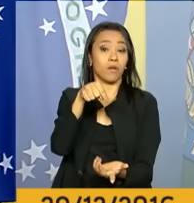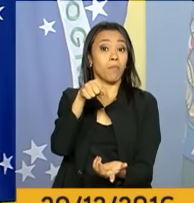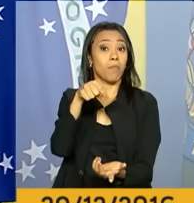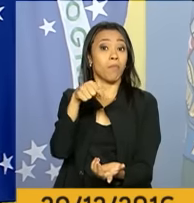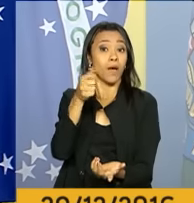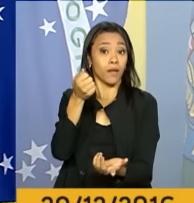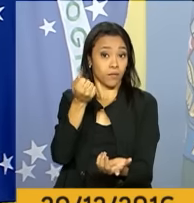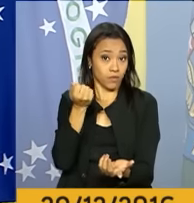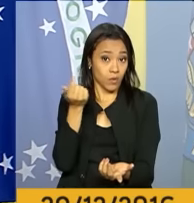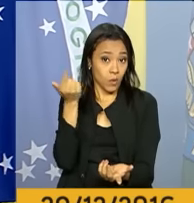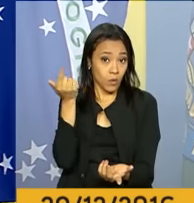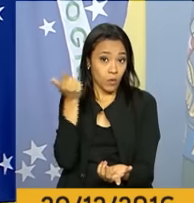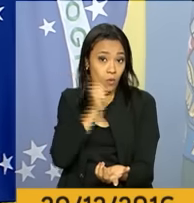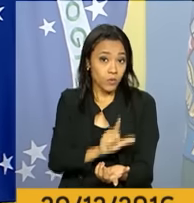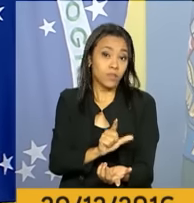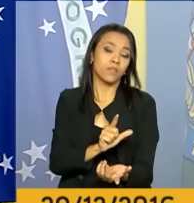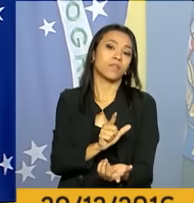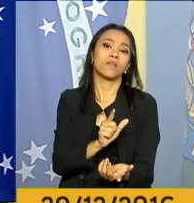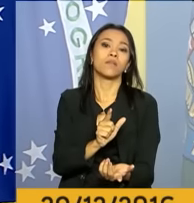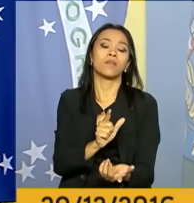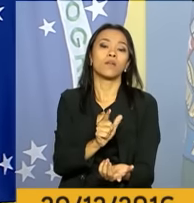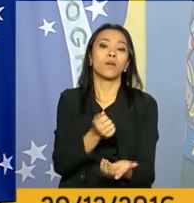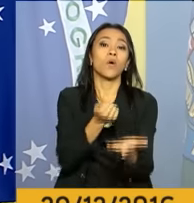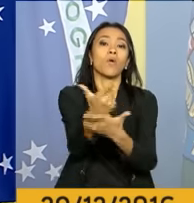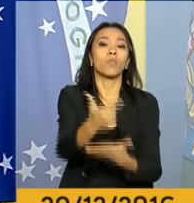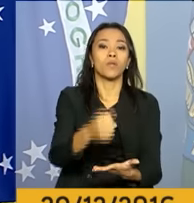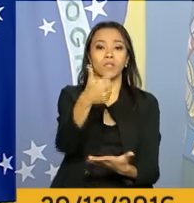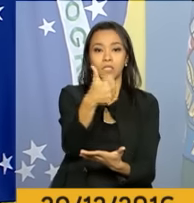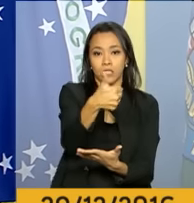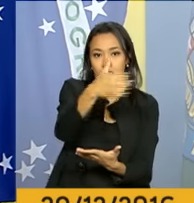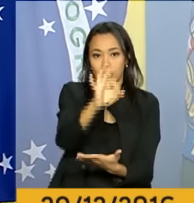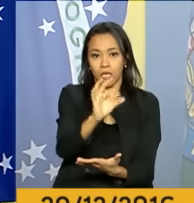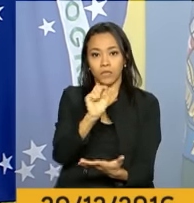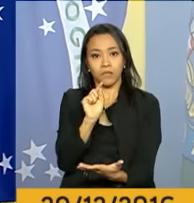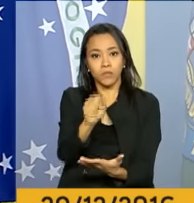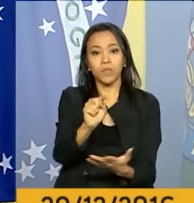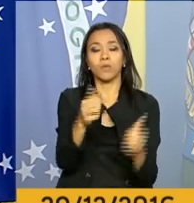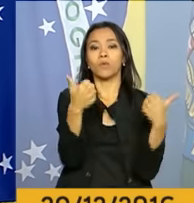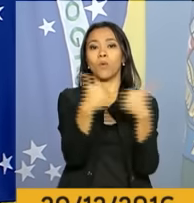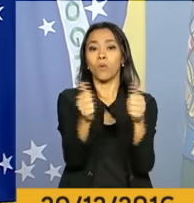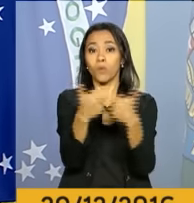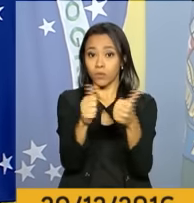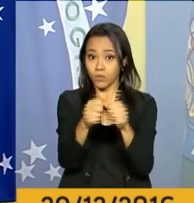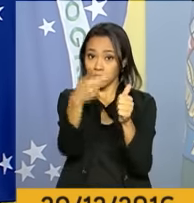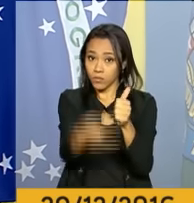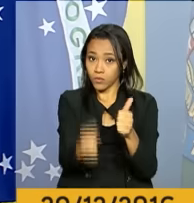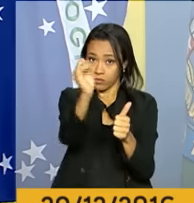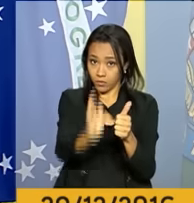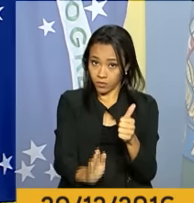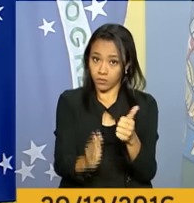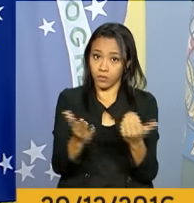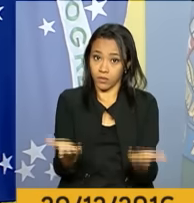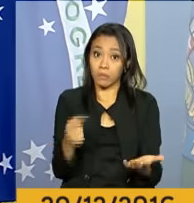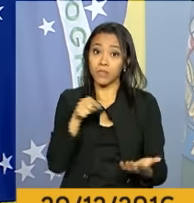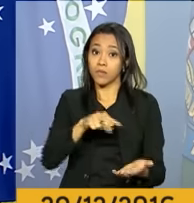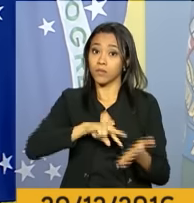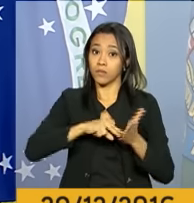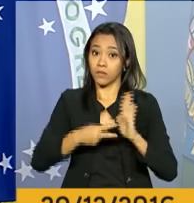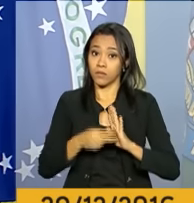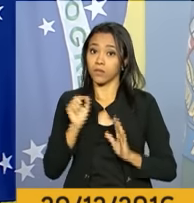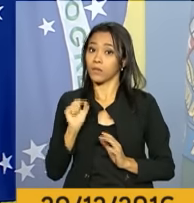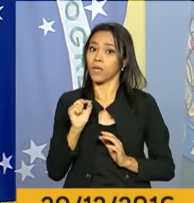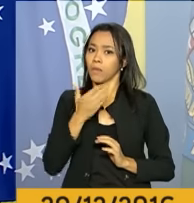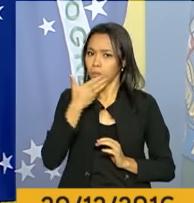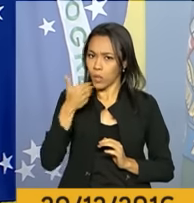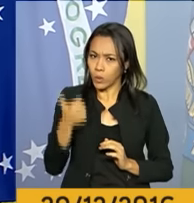aquisição de 10.000 ônibus do transporte público eh no nosso país isto Visa não só